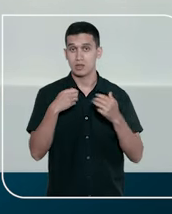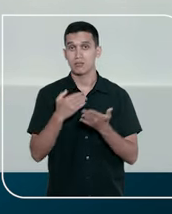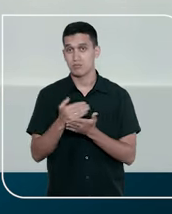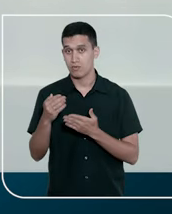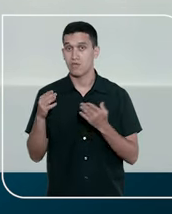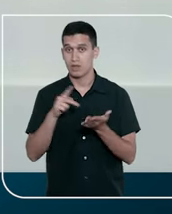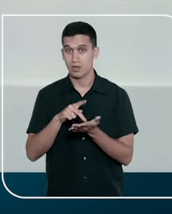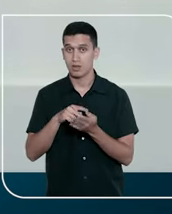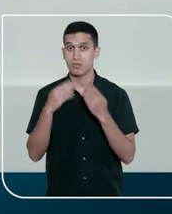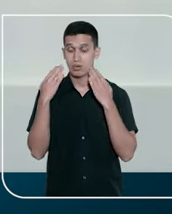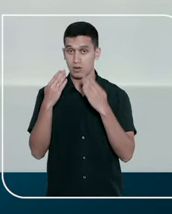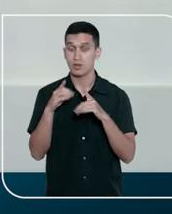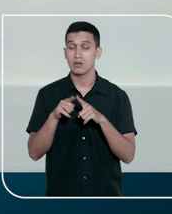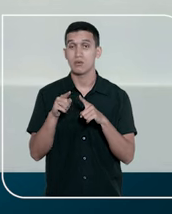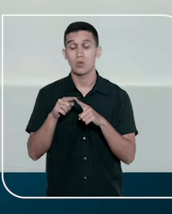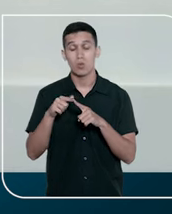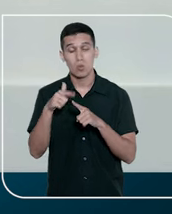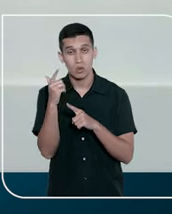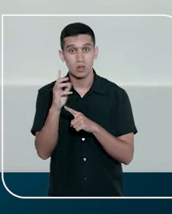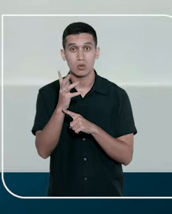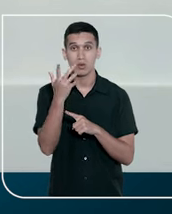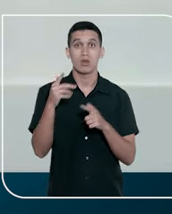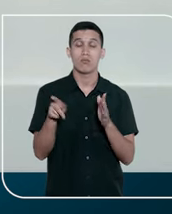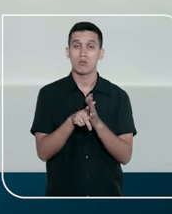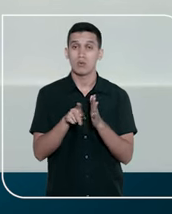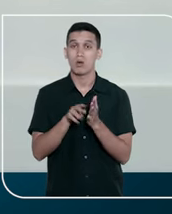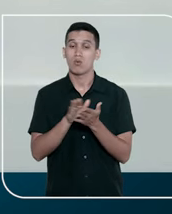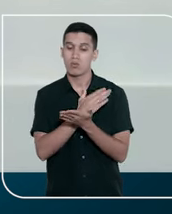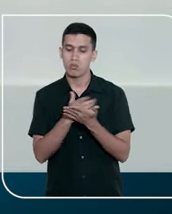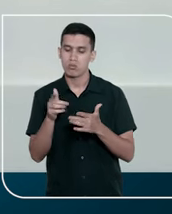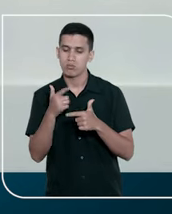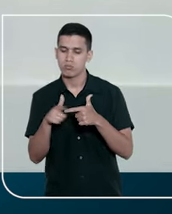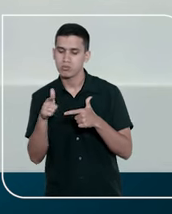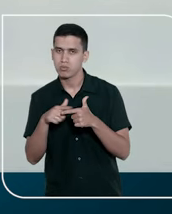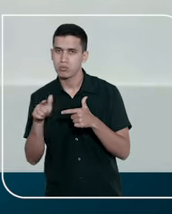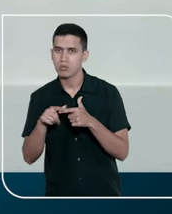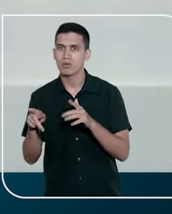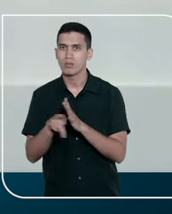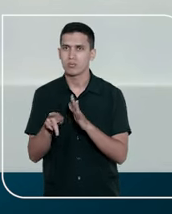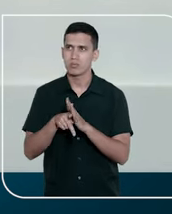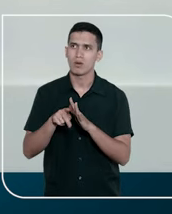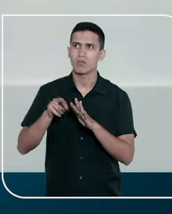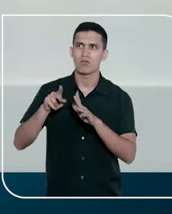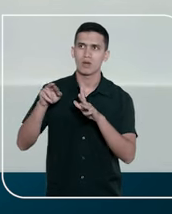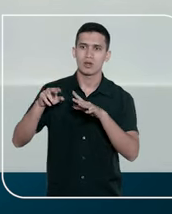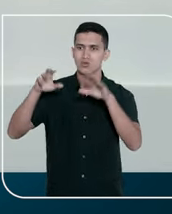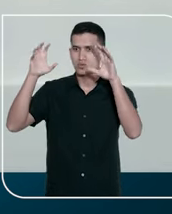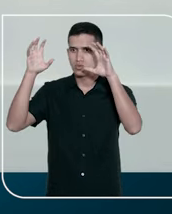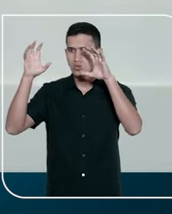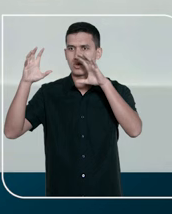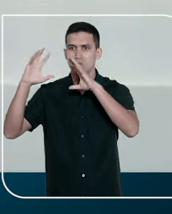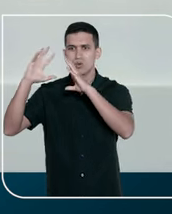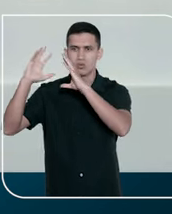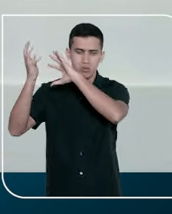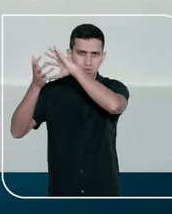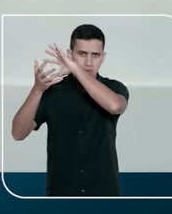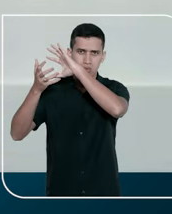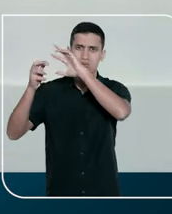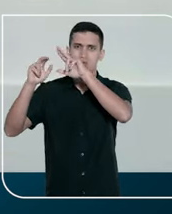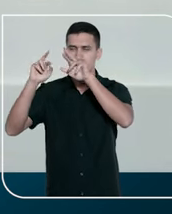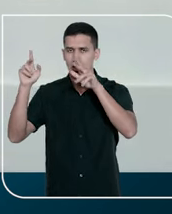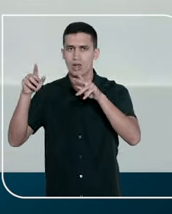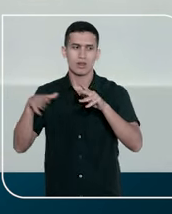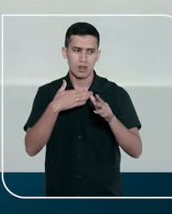e uma outra situação que é quando, por problemas meteorológicos ou de infraestrutura do aeroporto, aquele voo